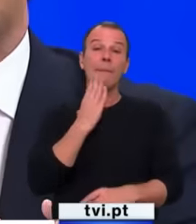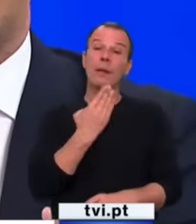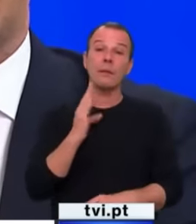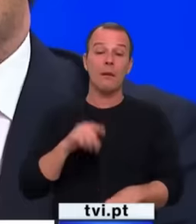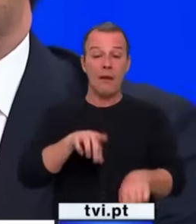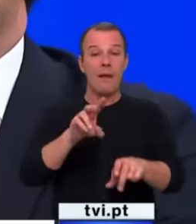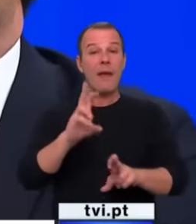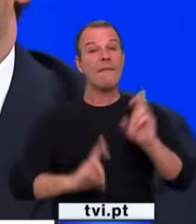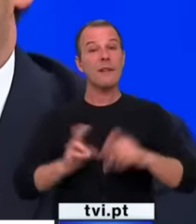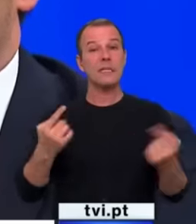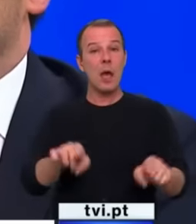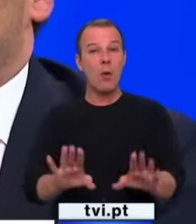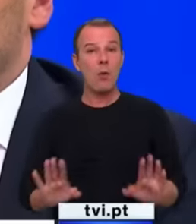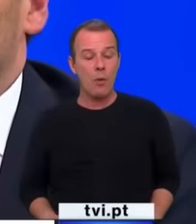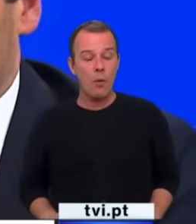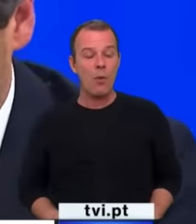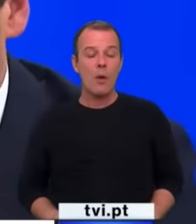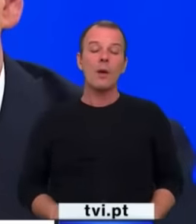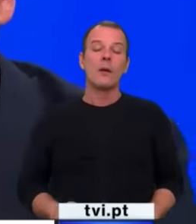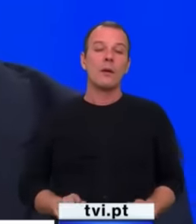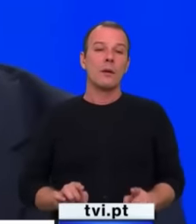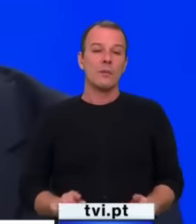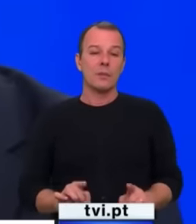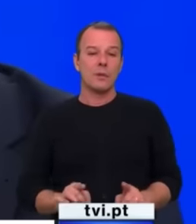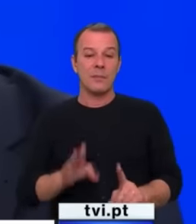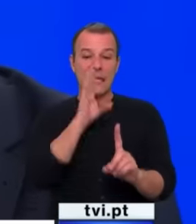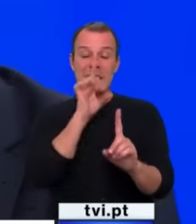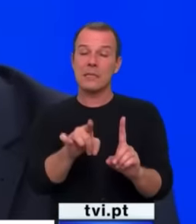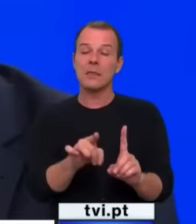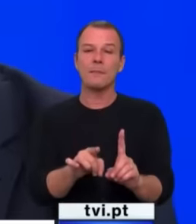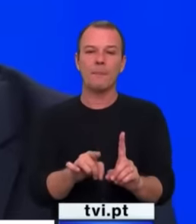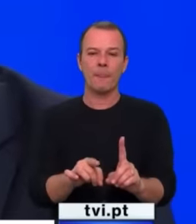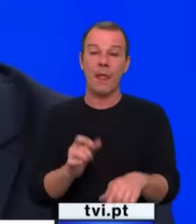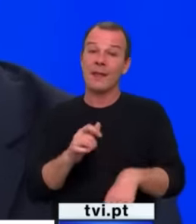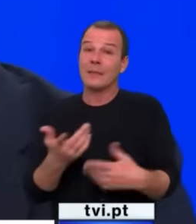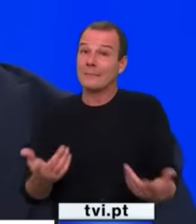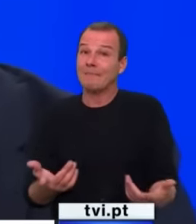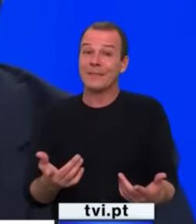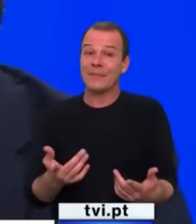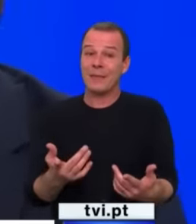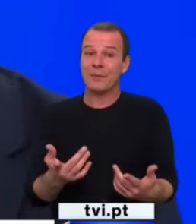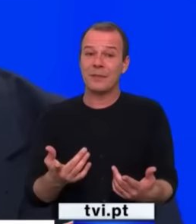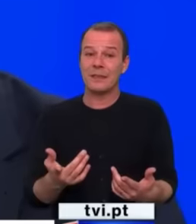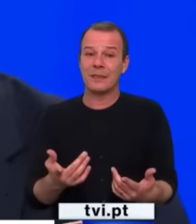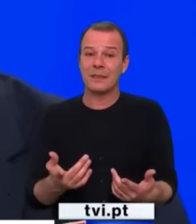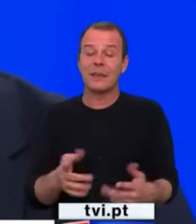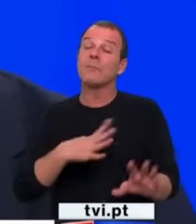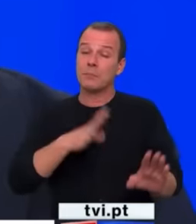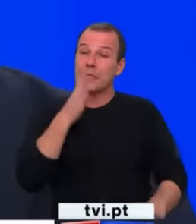deixa-me dizer-lhe uma coisa. Não, travar o Pedro crescimento das rendas, Pedro Nuno Santos não quiser, atualizar... Pedro Nuno Santos, não sabes, não vamos ter as medidas, não as pode deturpar.